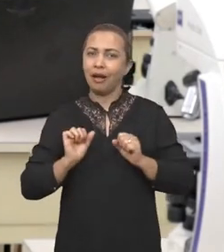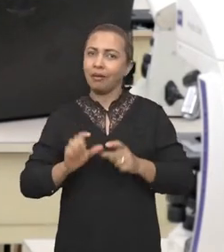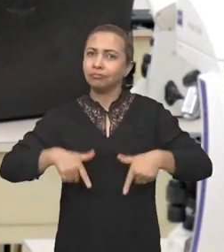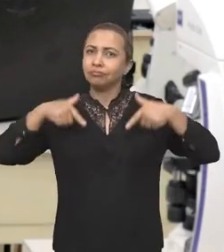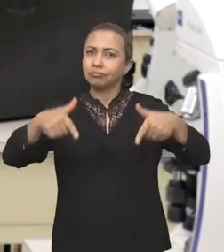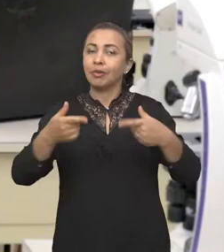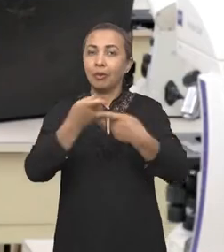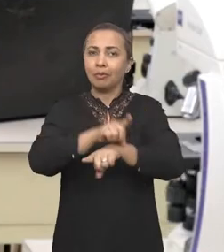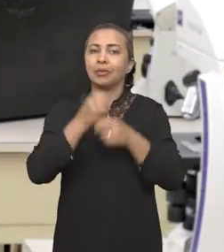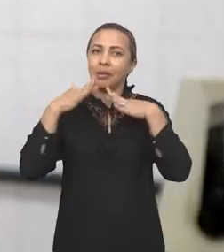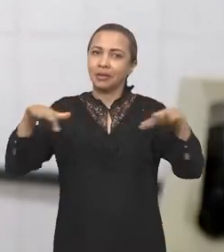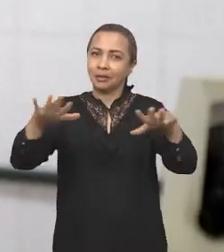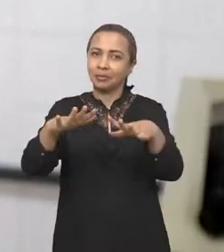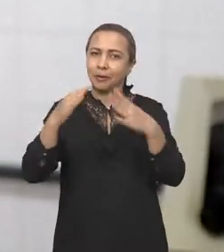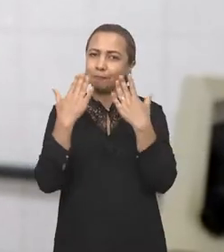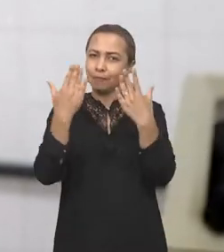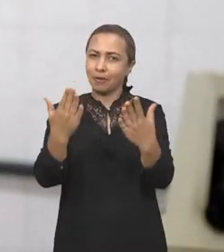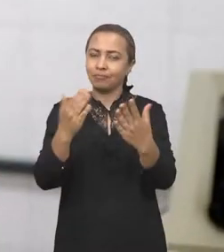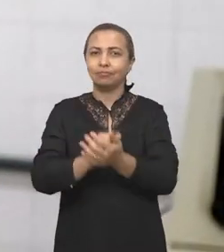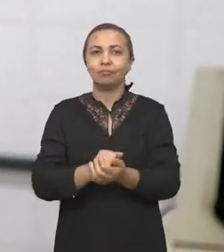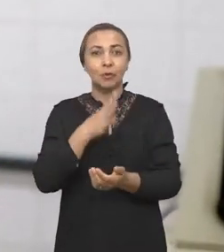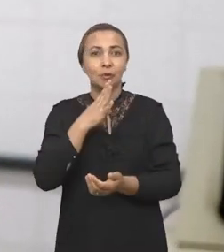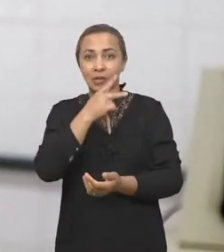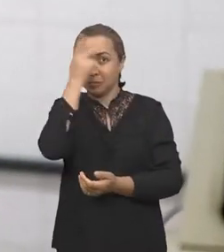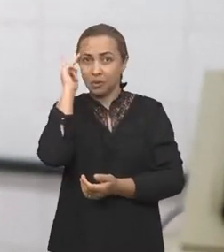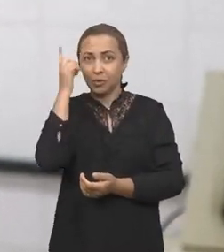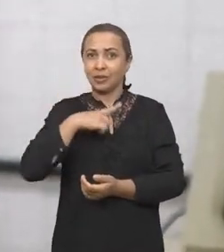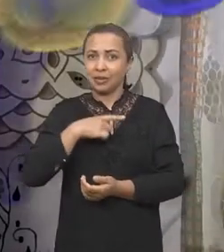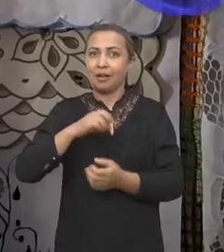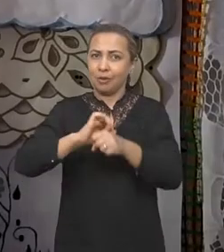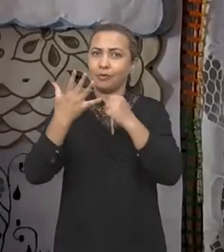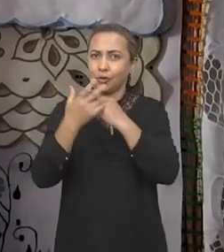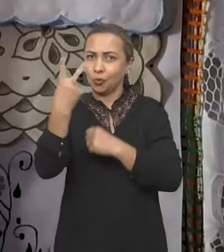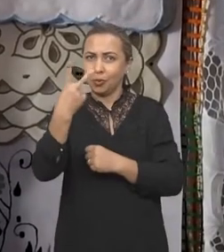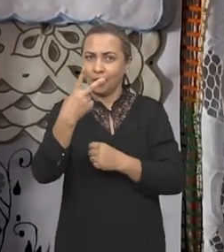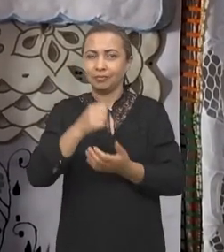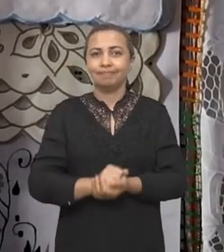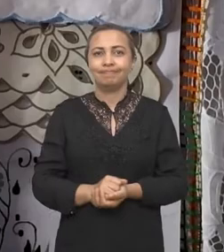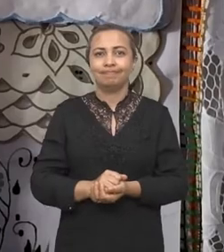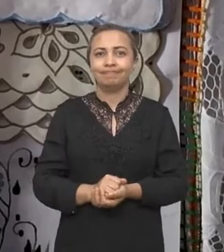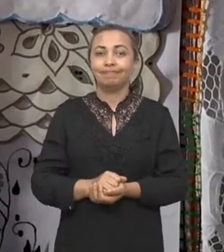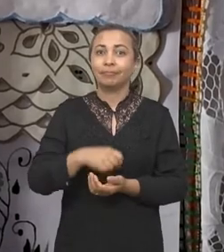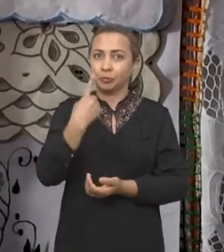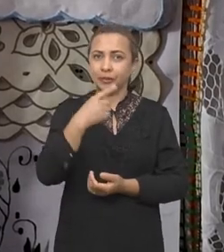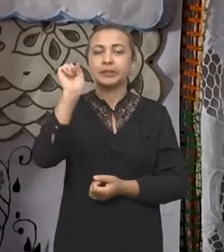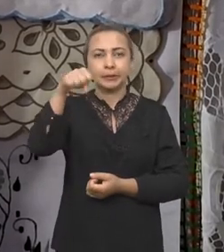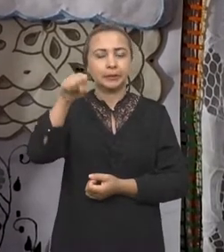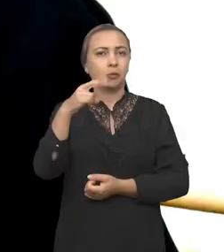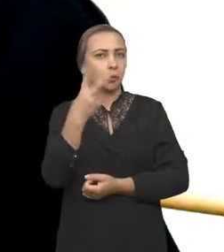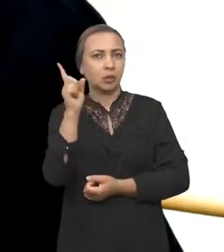pandemia. Então me fala, conhece alguém que teve Covid duas vezes? Uma vez sim, duas